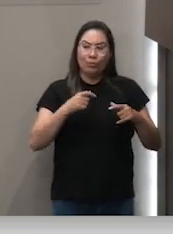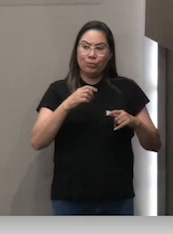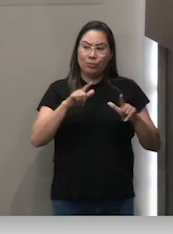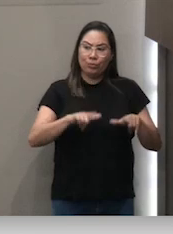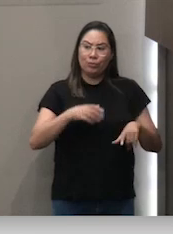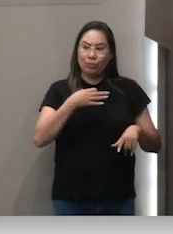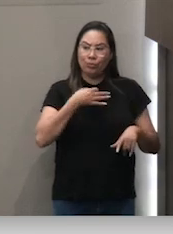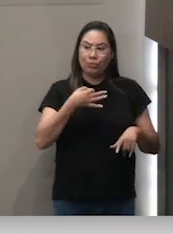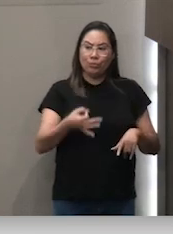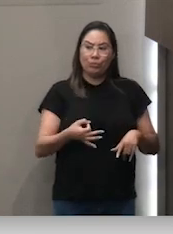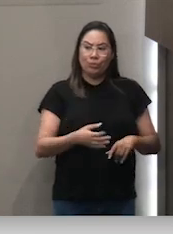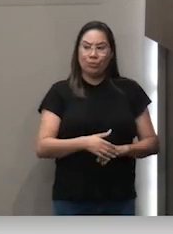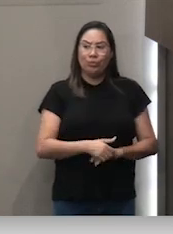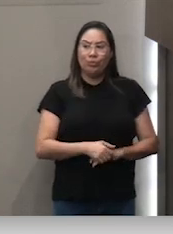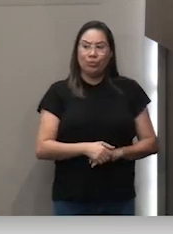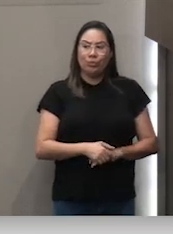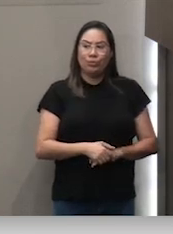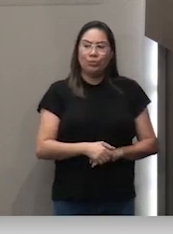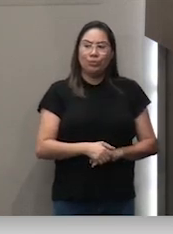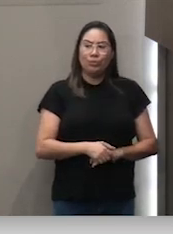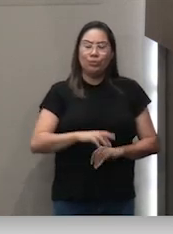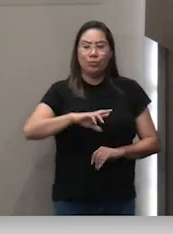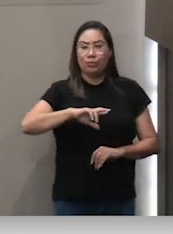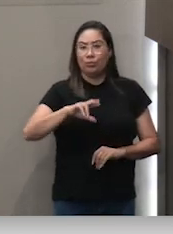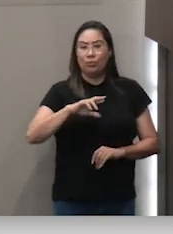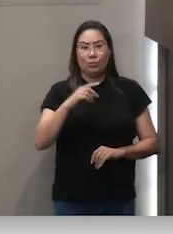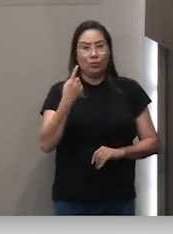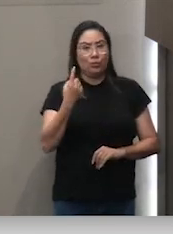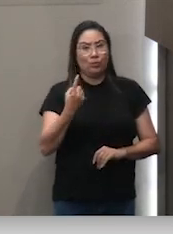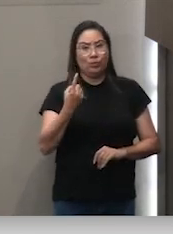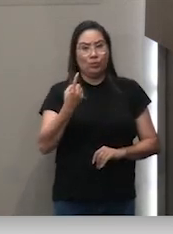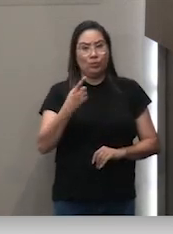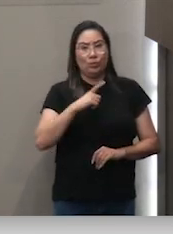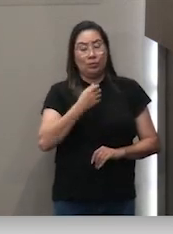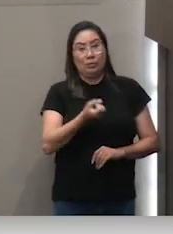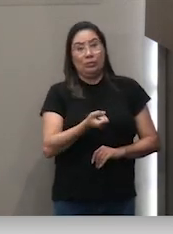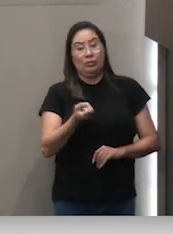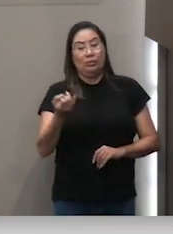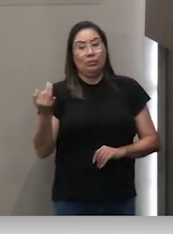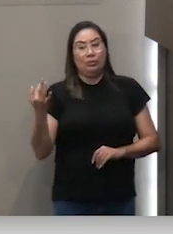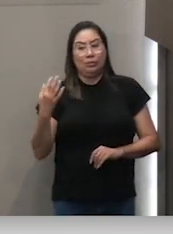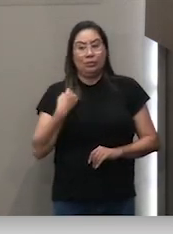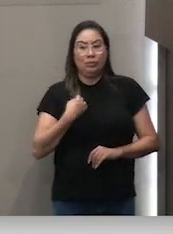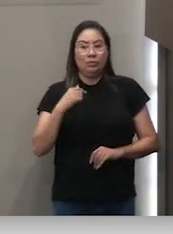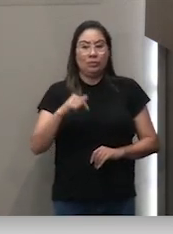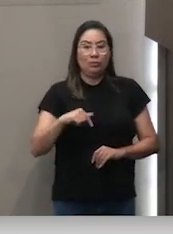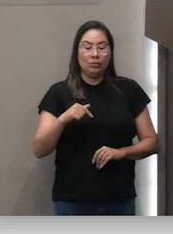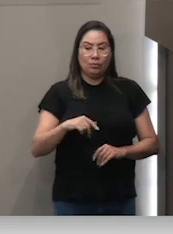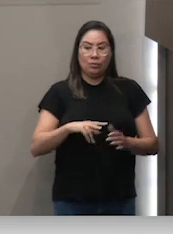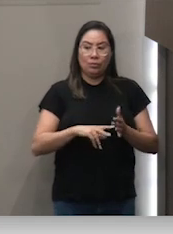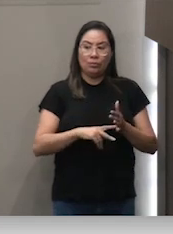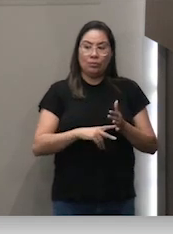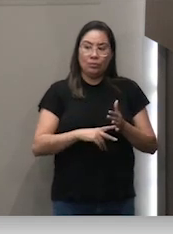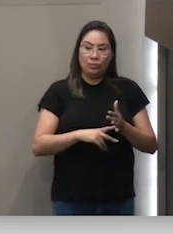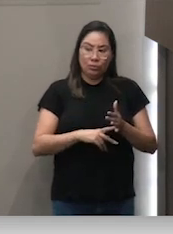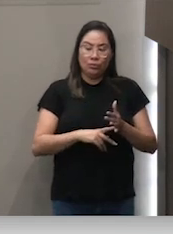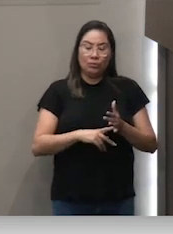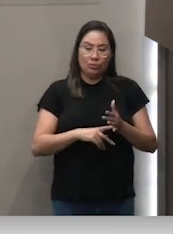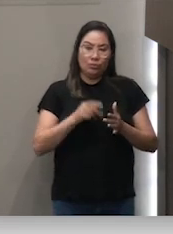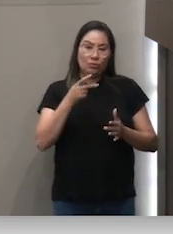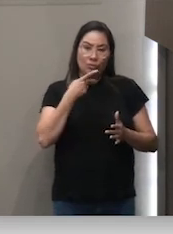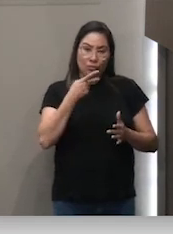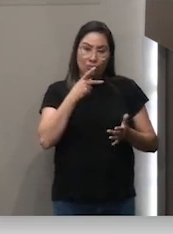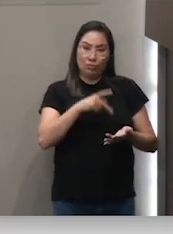insalubridade. E não é uma unidade, são várias unidades. Está aqui o Simpasso, que não me deixa